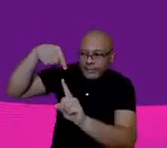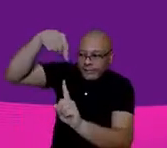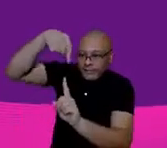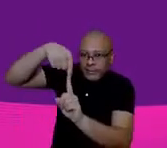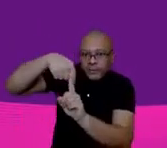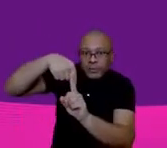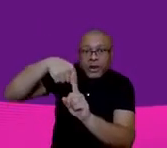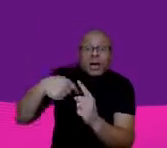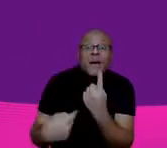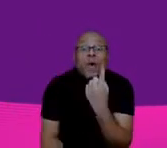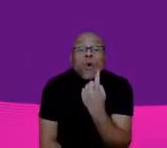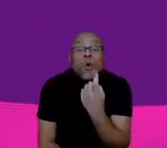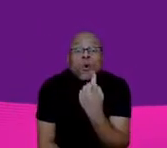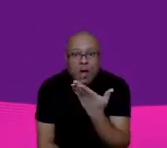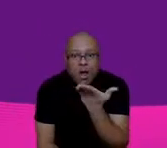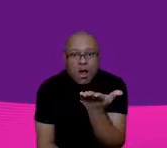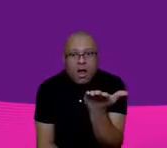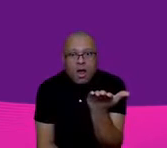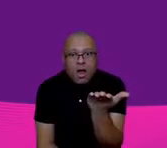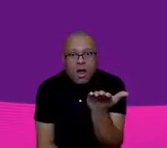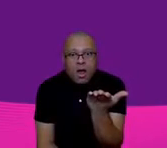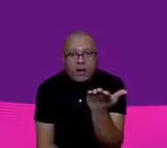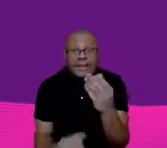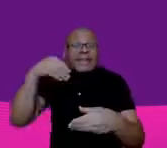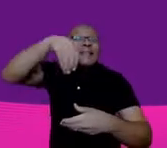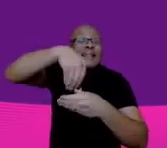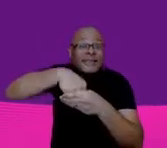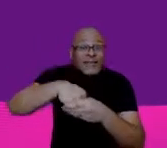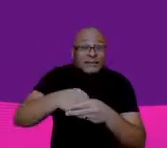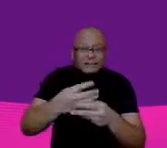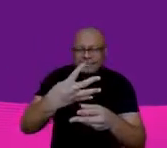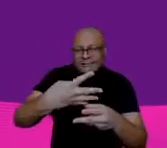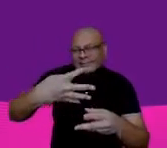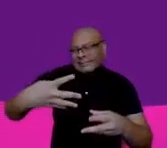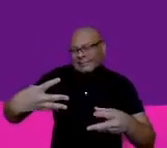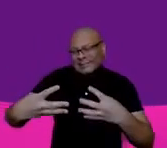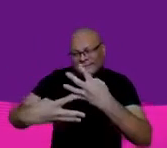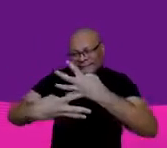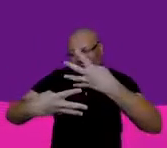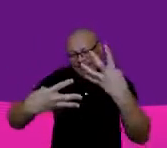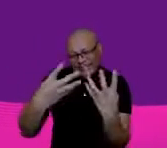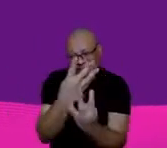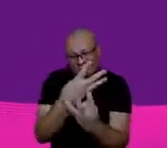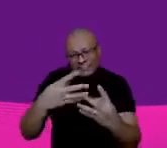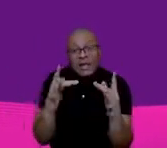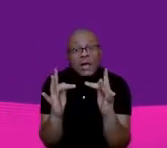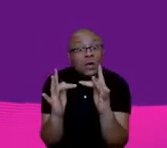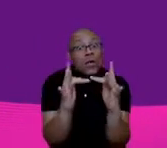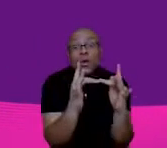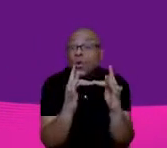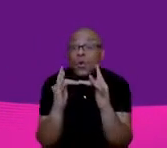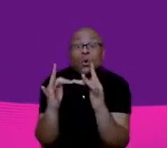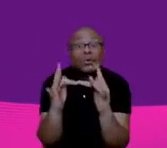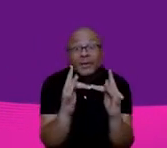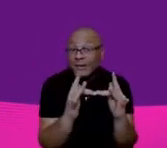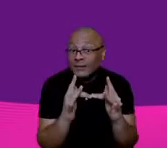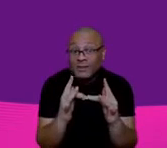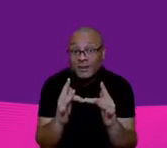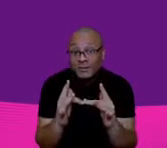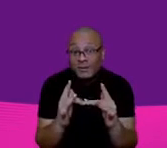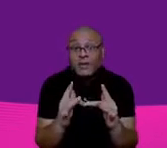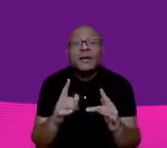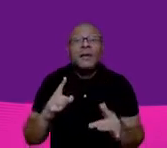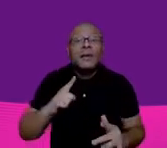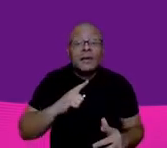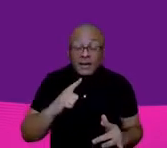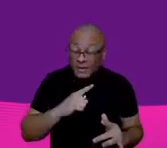gente está estimulando isso. São vias e mais vias interconectadas, portanto, a variabilidade de